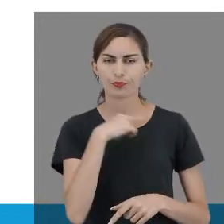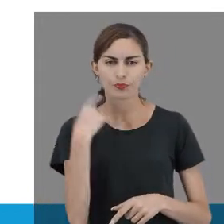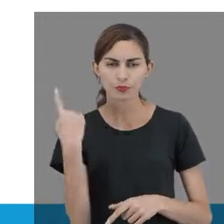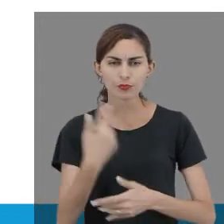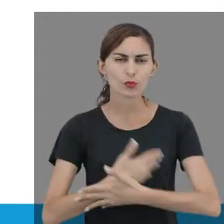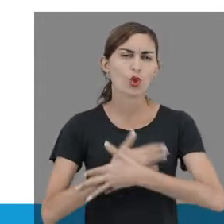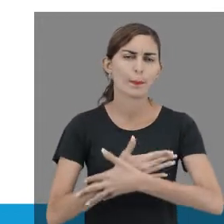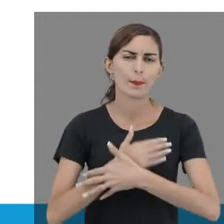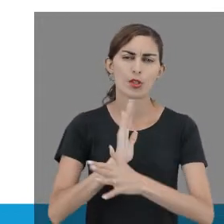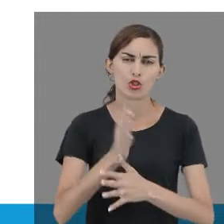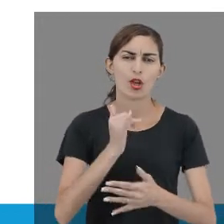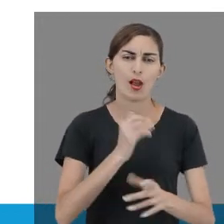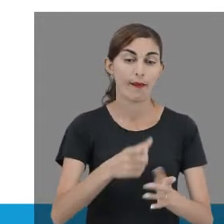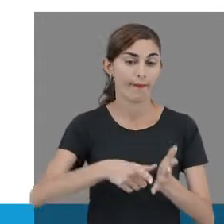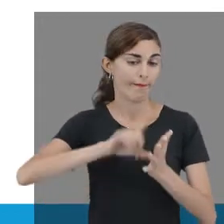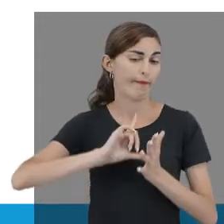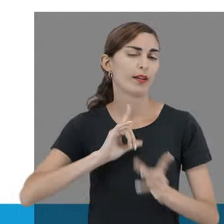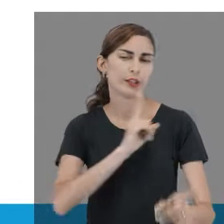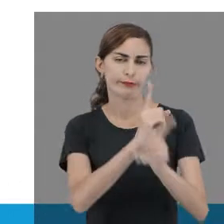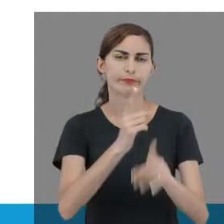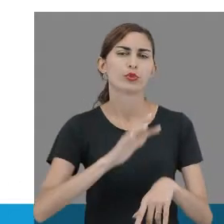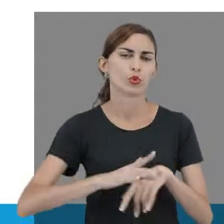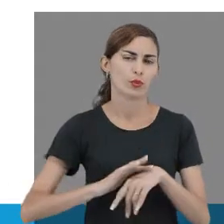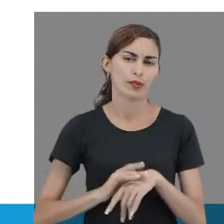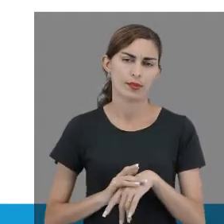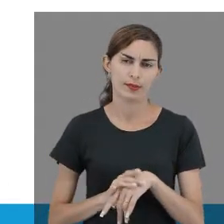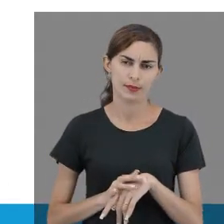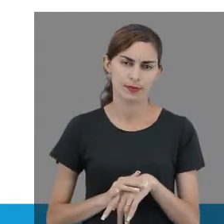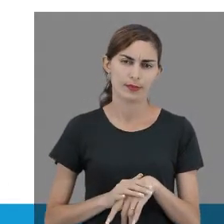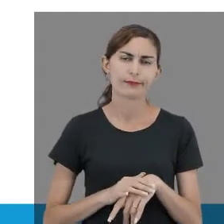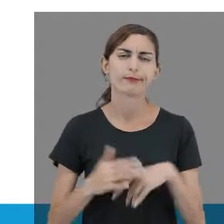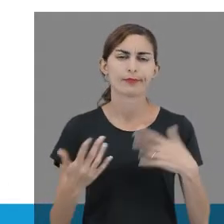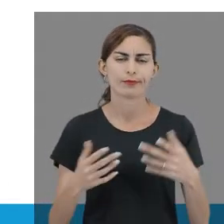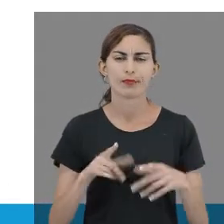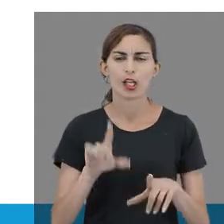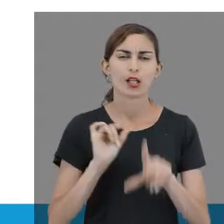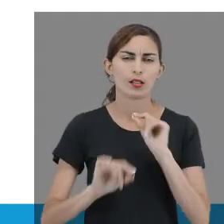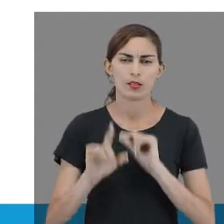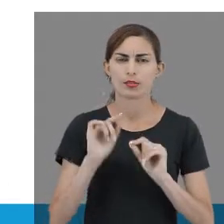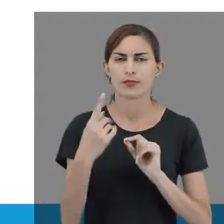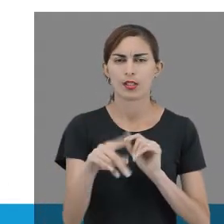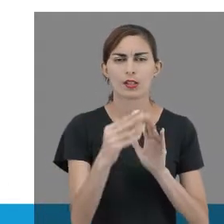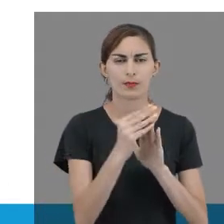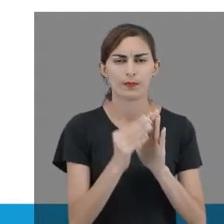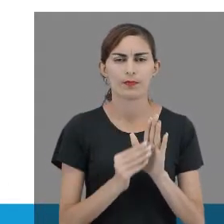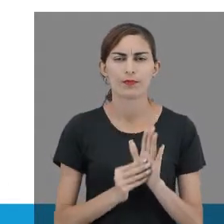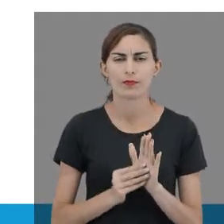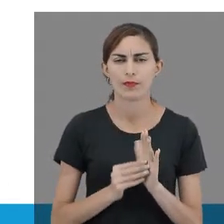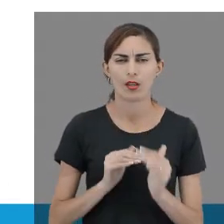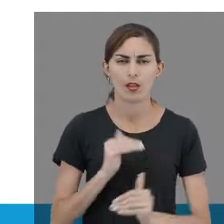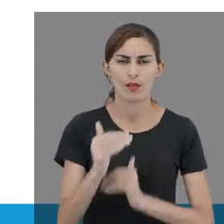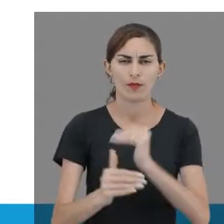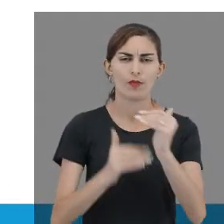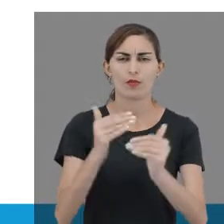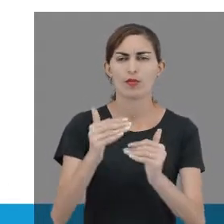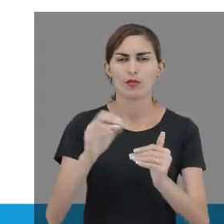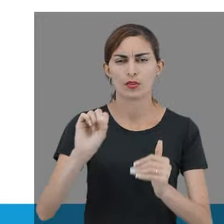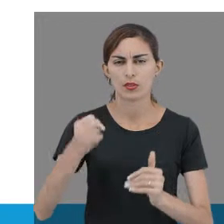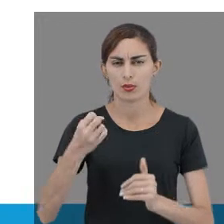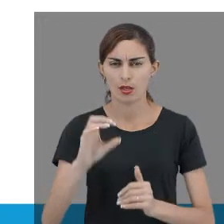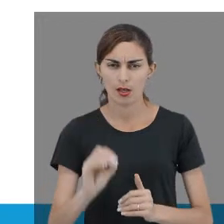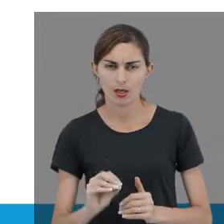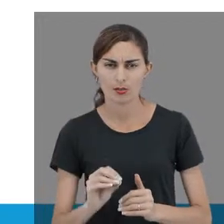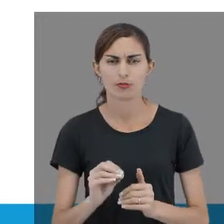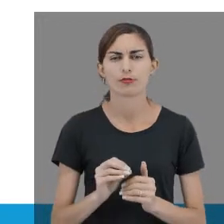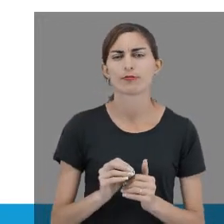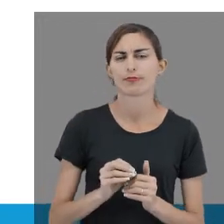diferente. Esse óbito, o bebê já está notificado, né? Já está notificado. Então você vai classificar ele na